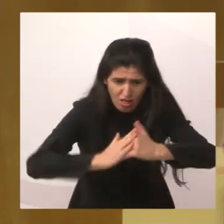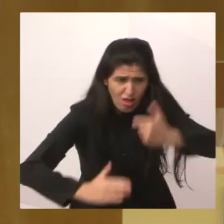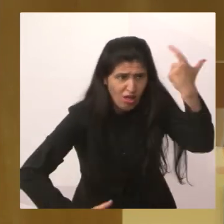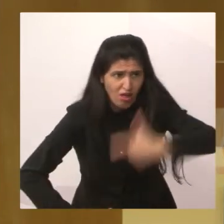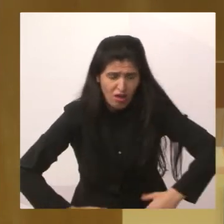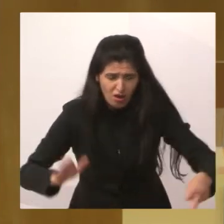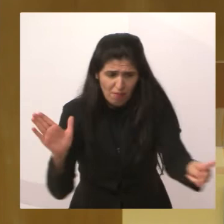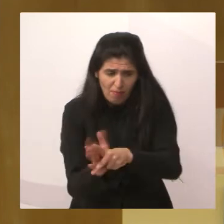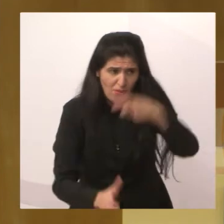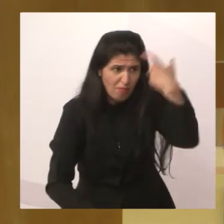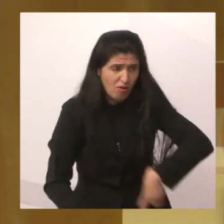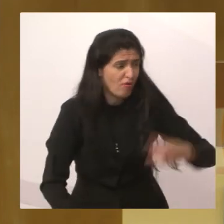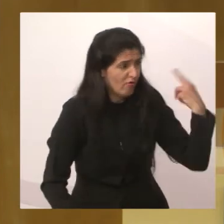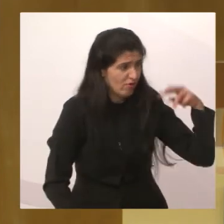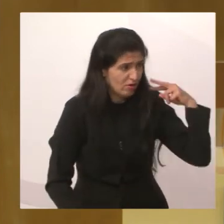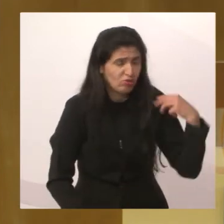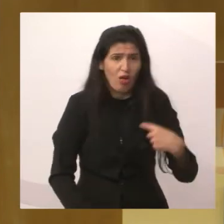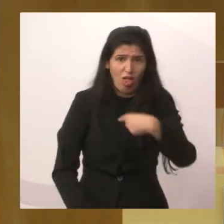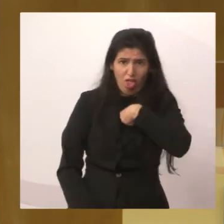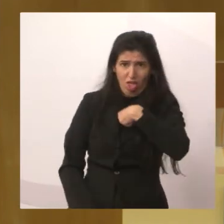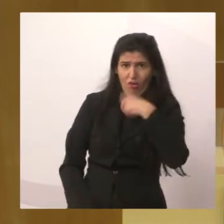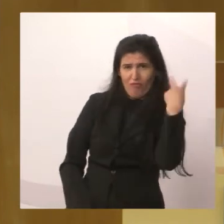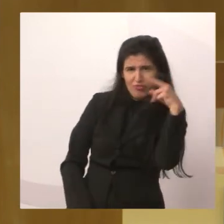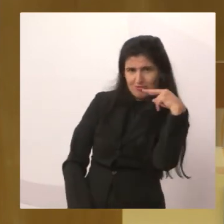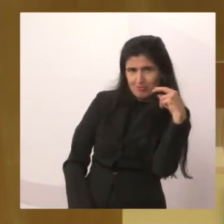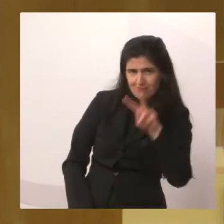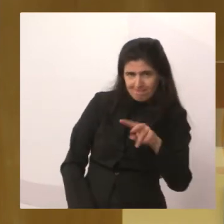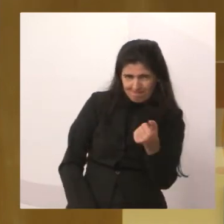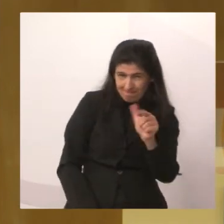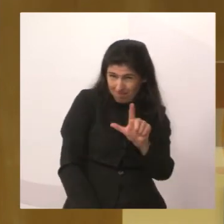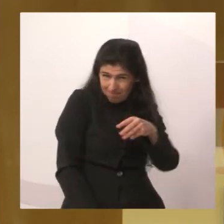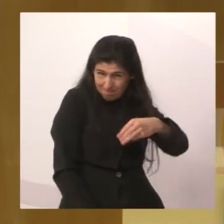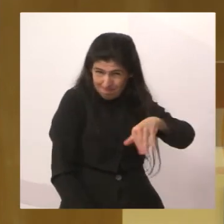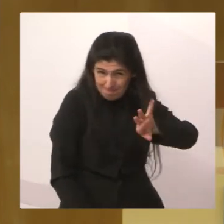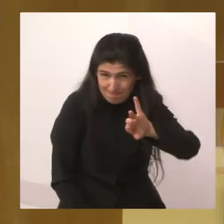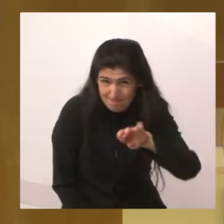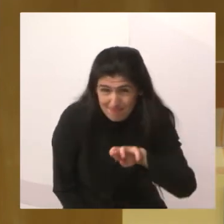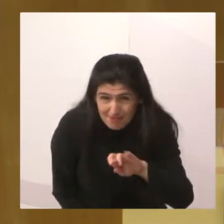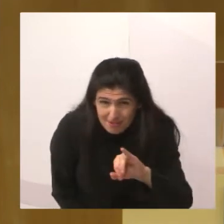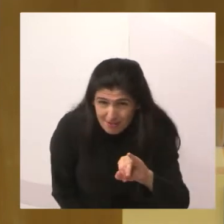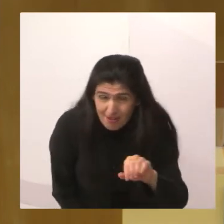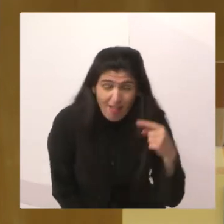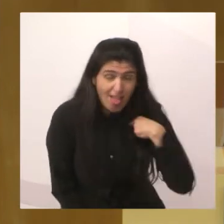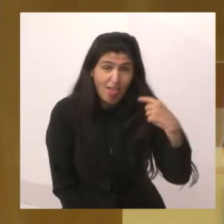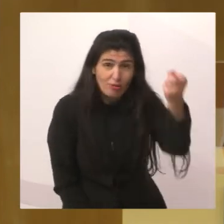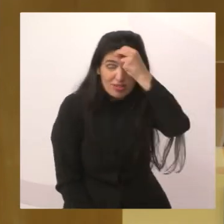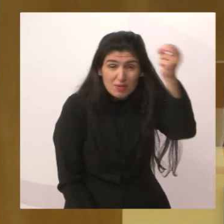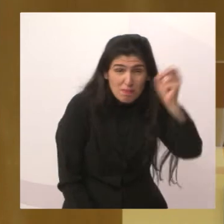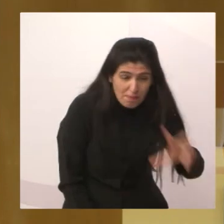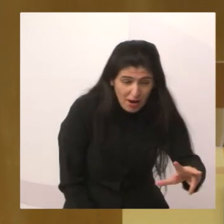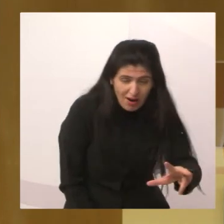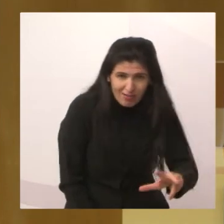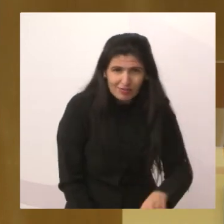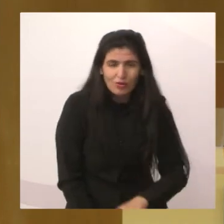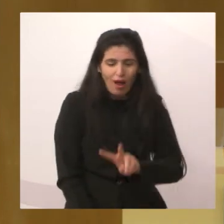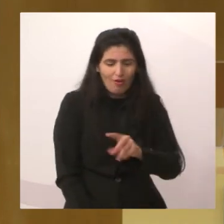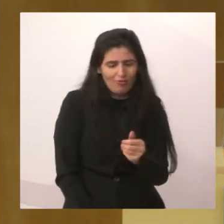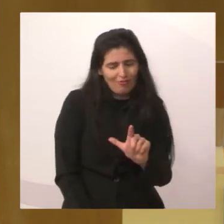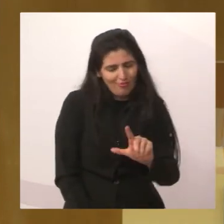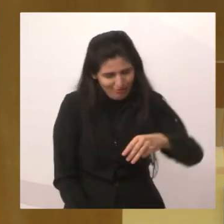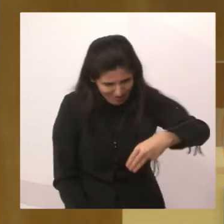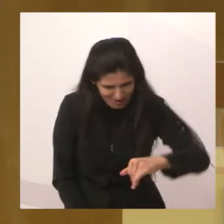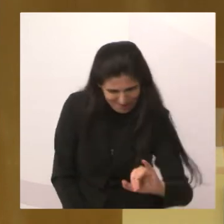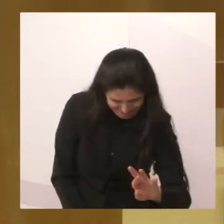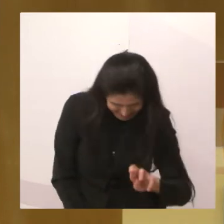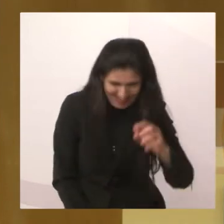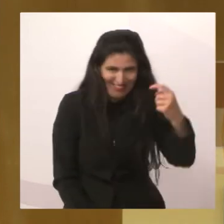Então, eu, vereador Valmir, eu estou esperto. Se alguém achar um dia, eu quero dizer a verdade para vocês